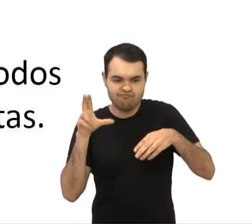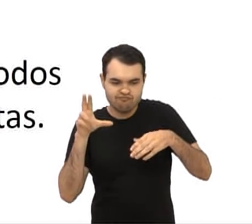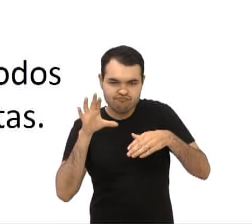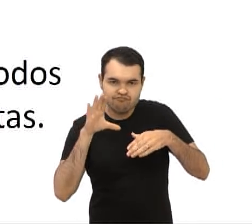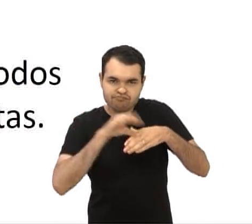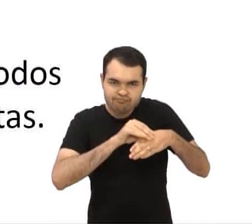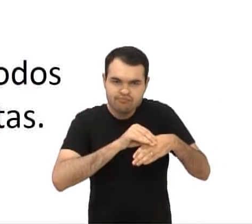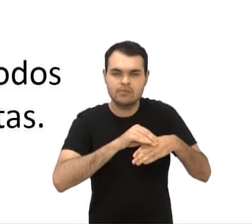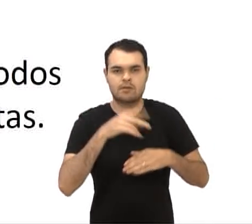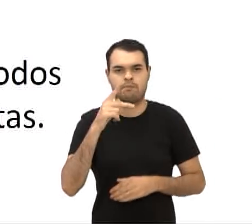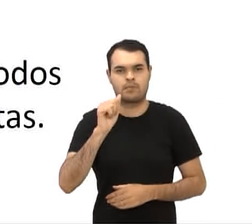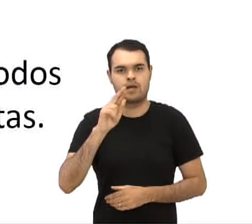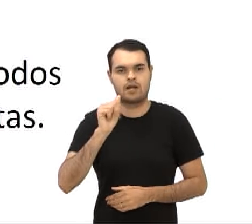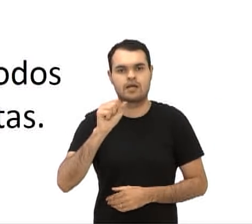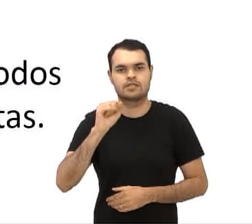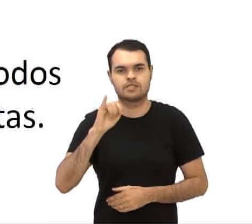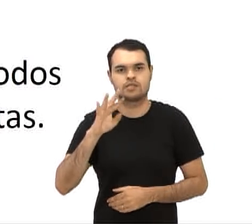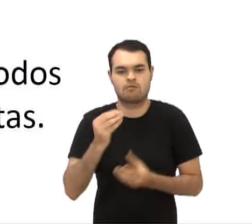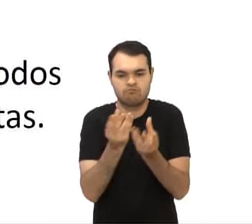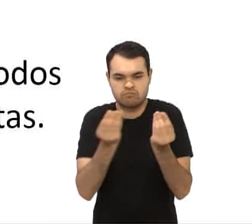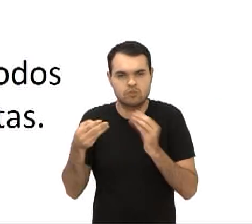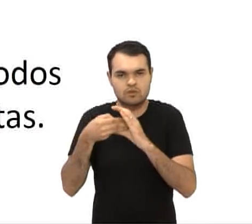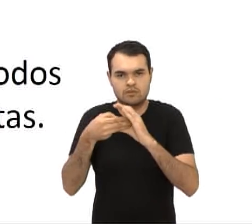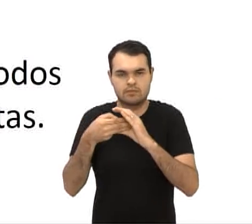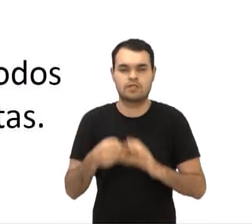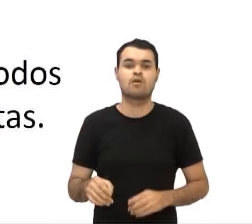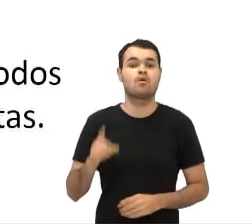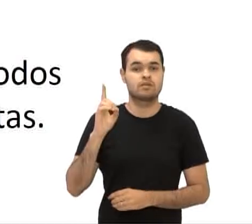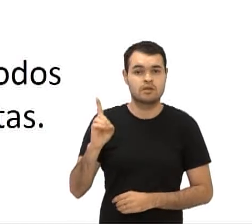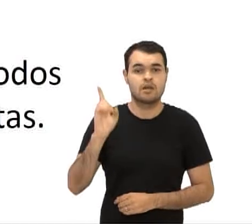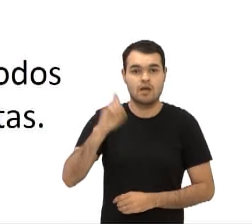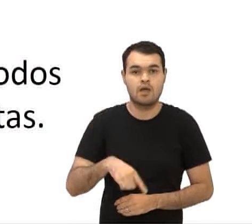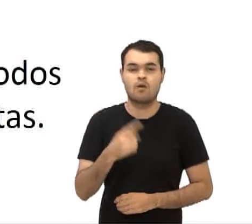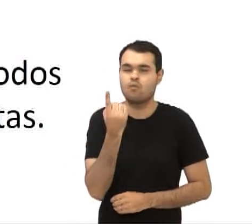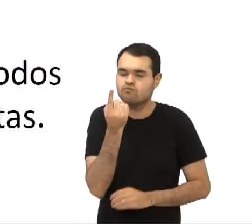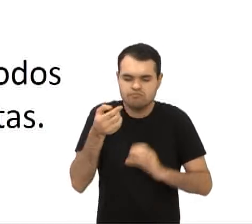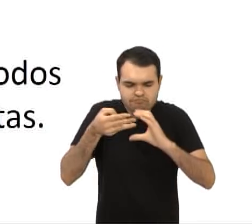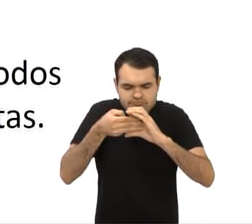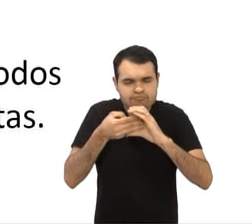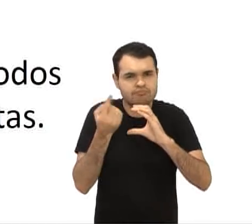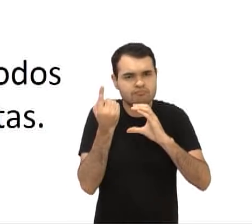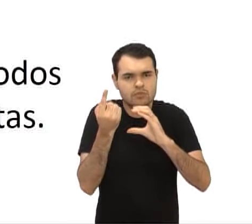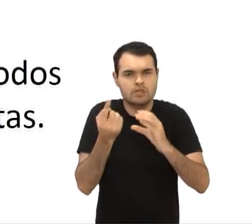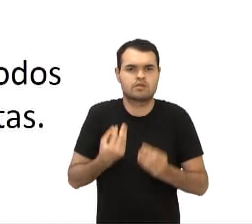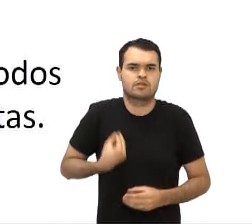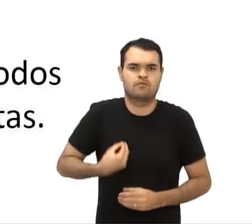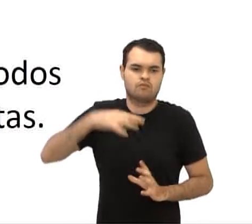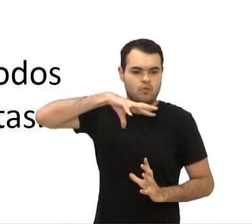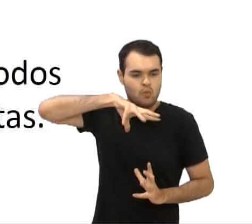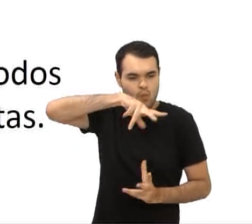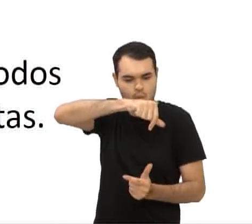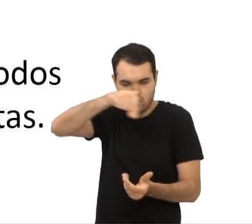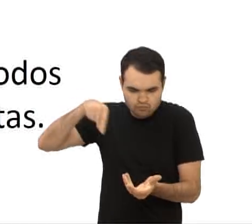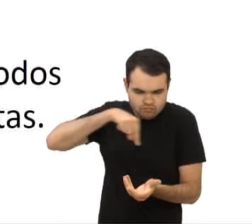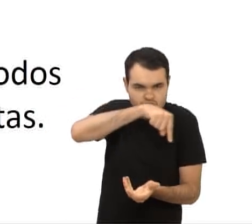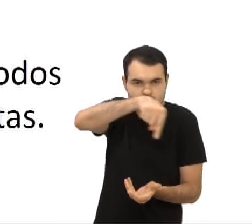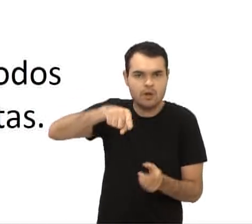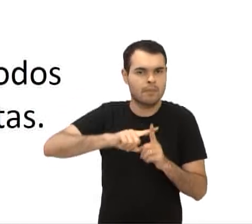pluricelular? Ou letra D. São seres vivos unicelulares que habitam todos os ambientes da Terra, mas não